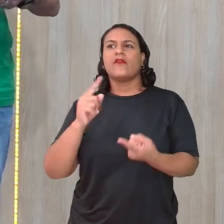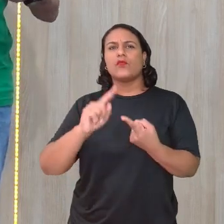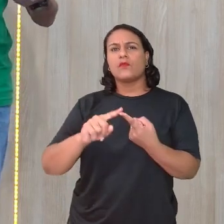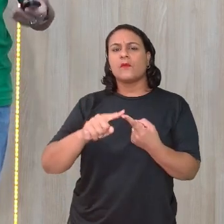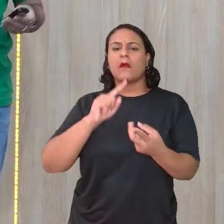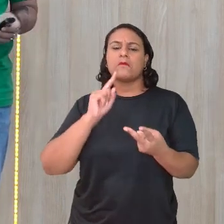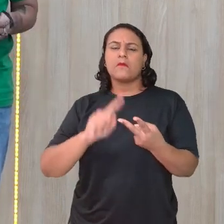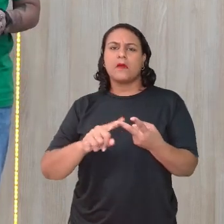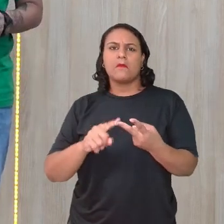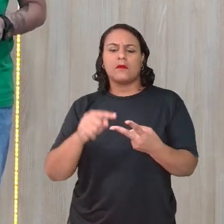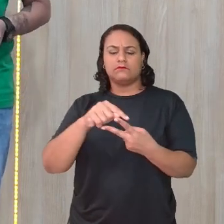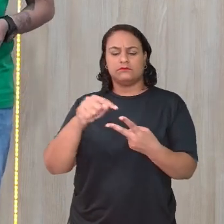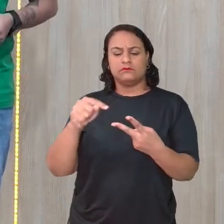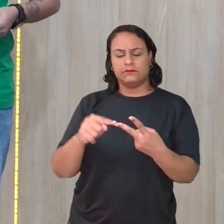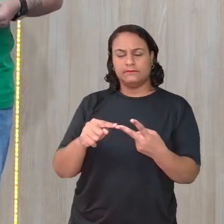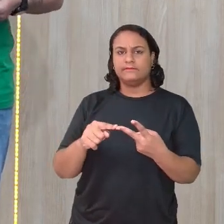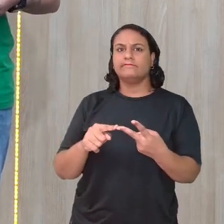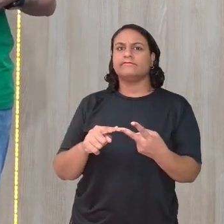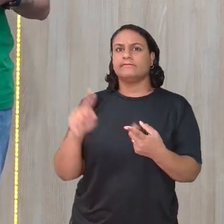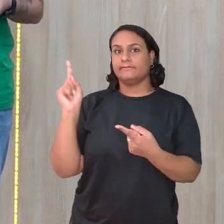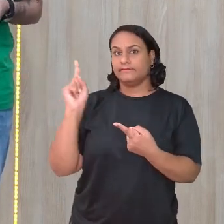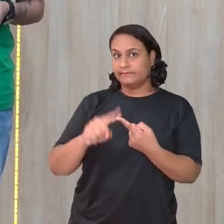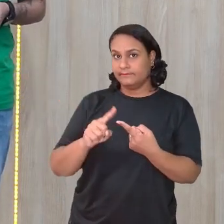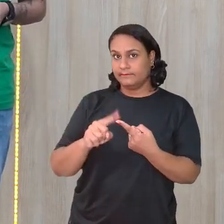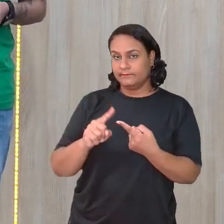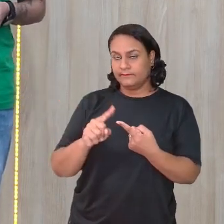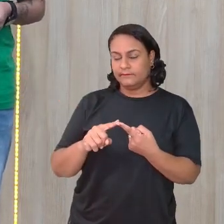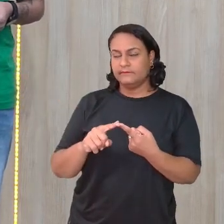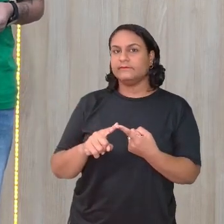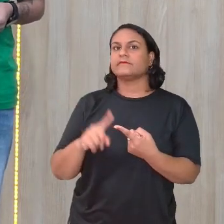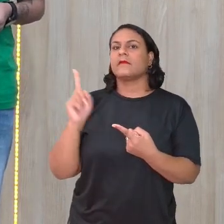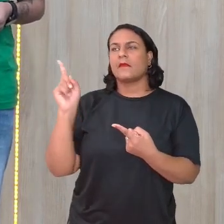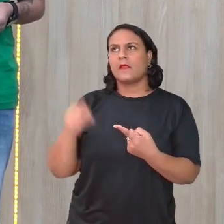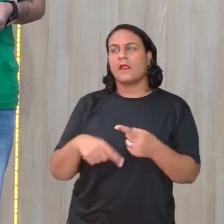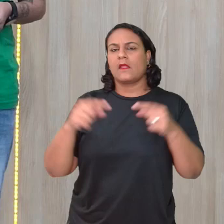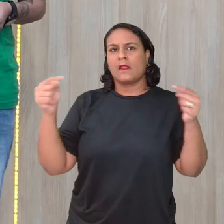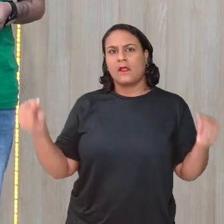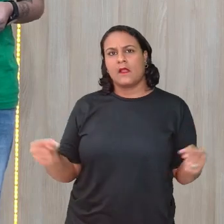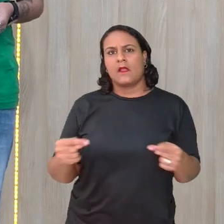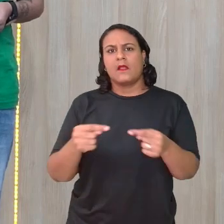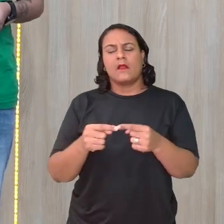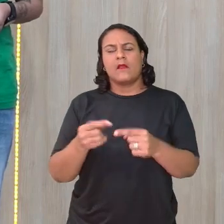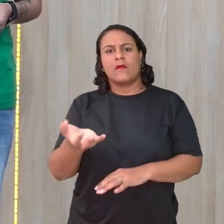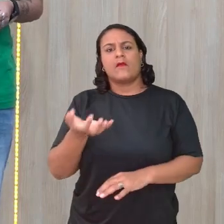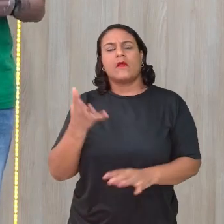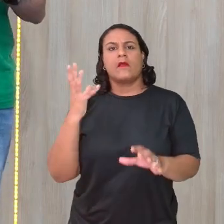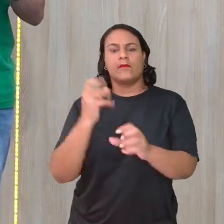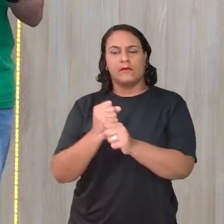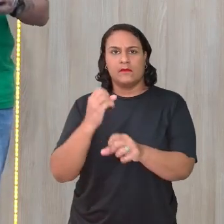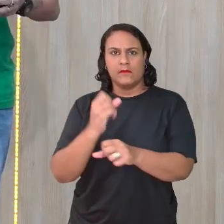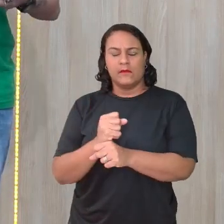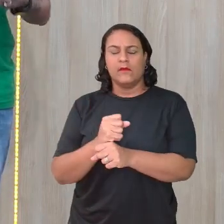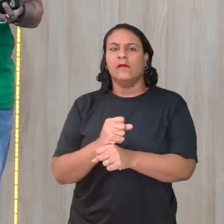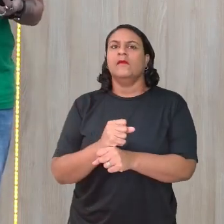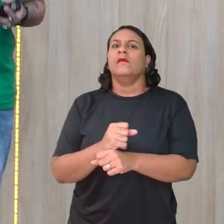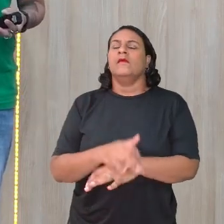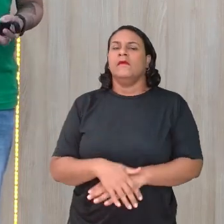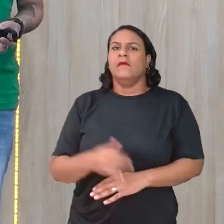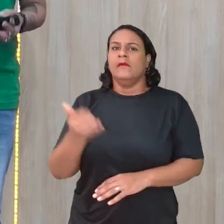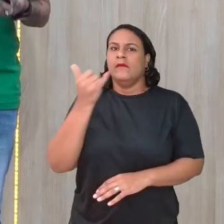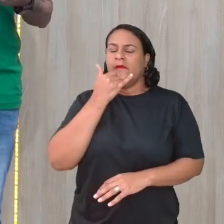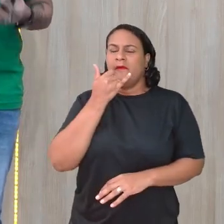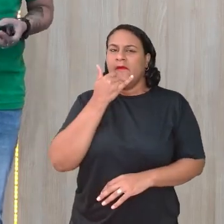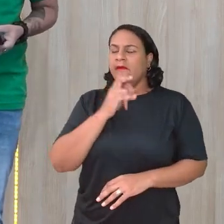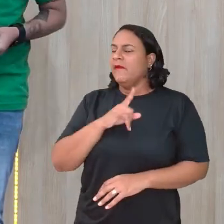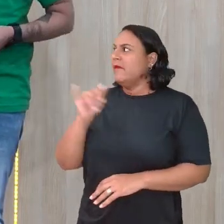favoráveis e casos possíveis. Os casos favoráveis são de acordo com o que eu quero calcular. No caso, como eu quero